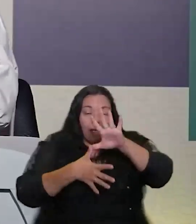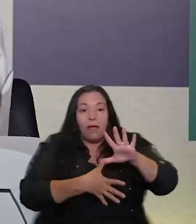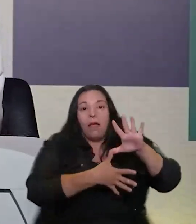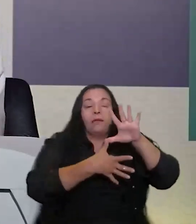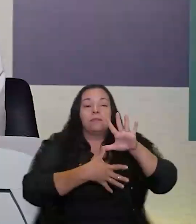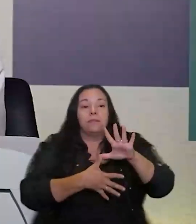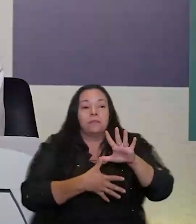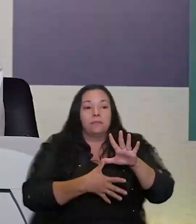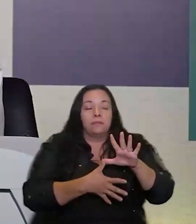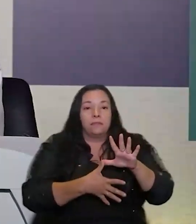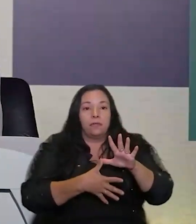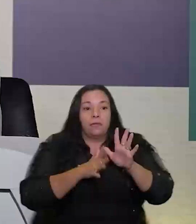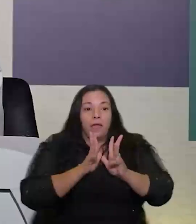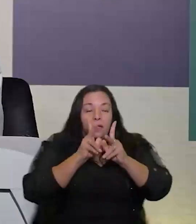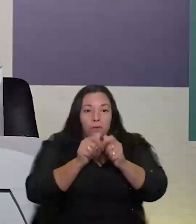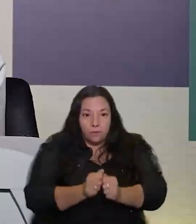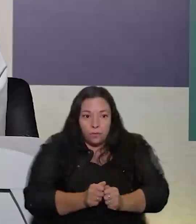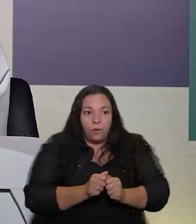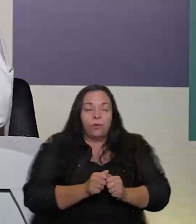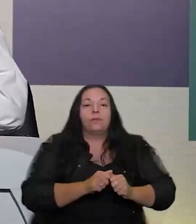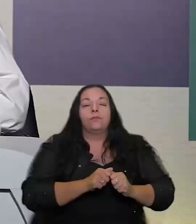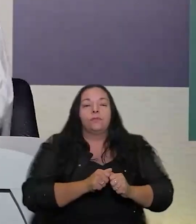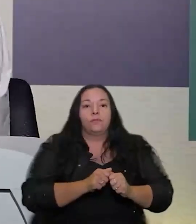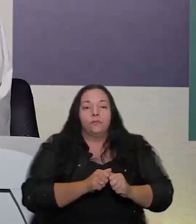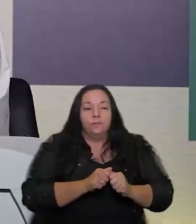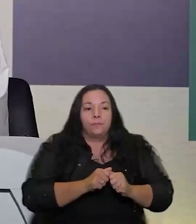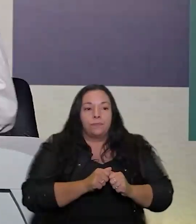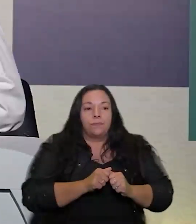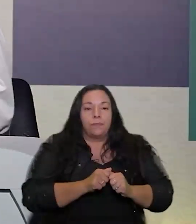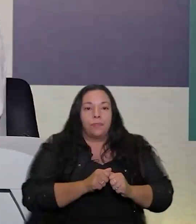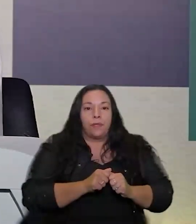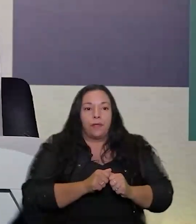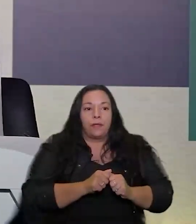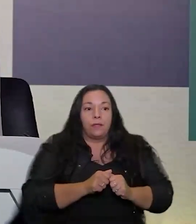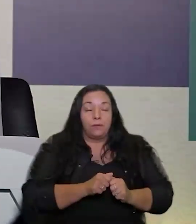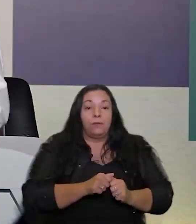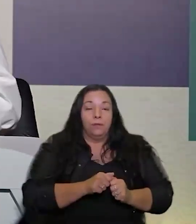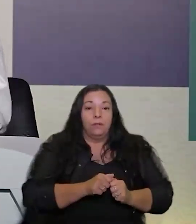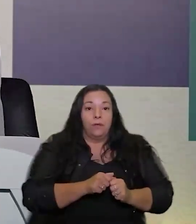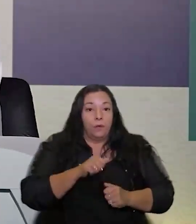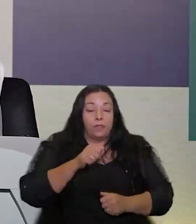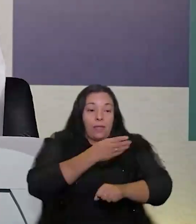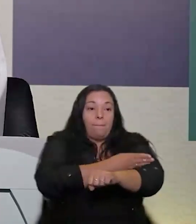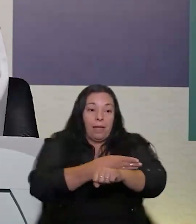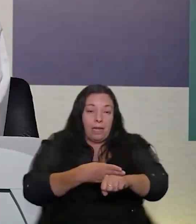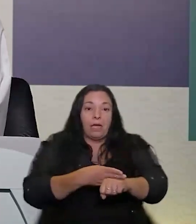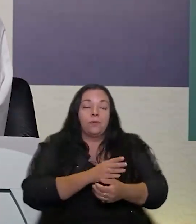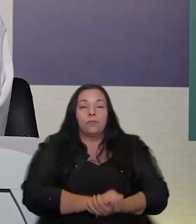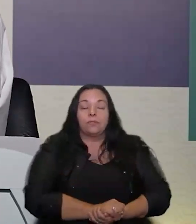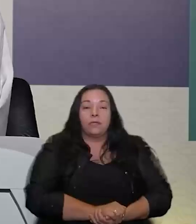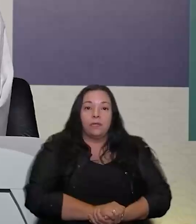colonizadores, mas eles eram todos parte dos colonizadores, né, os que prevaleceram, os brancos